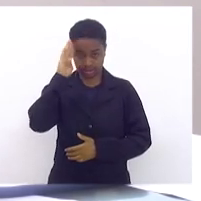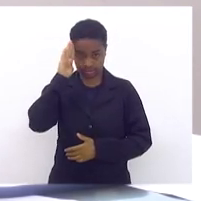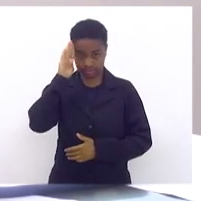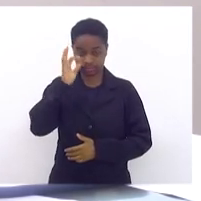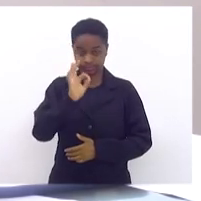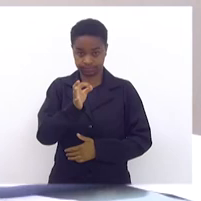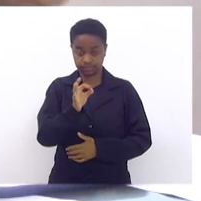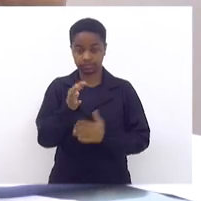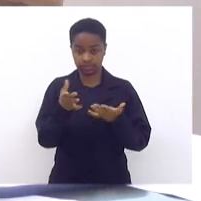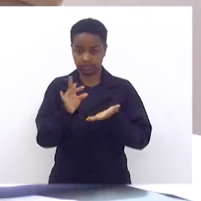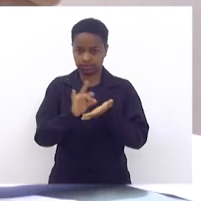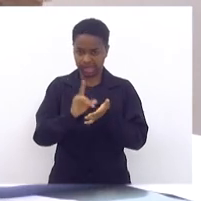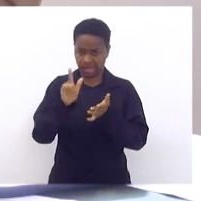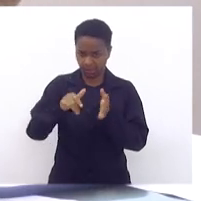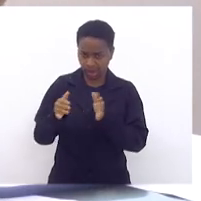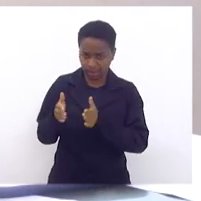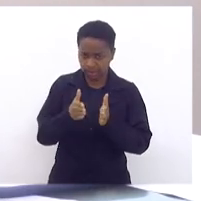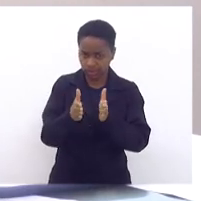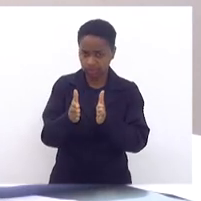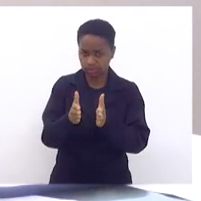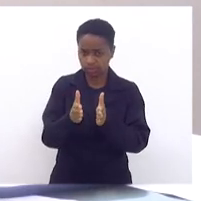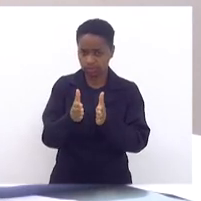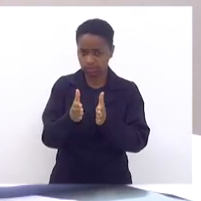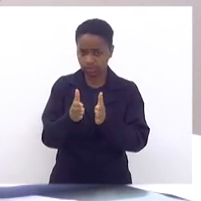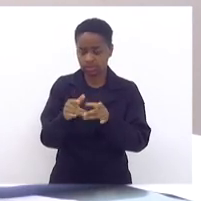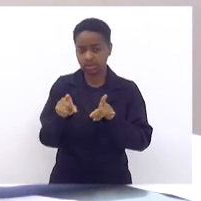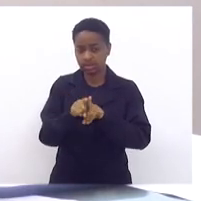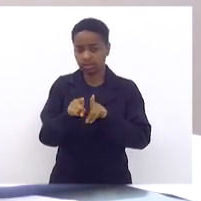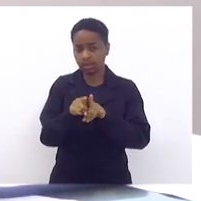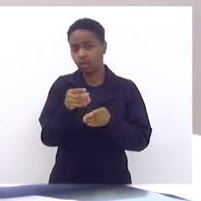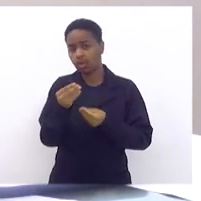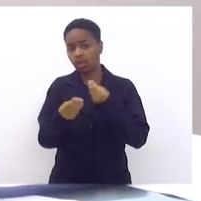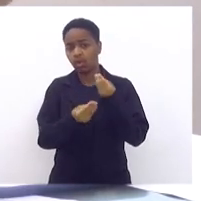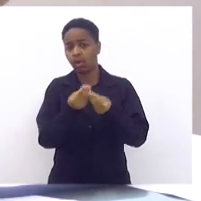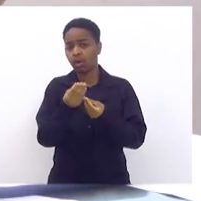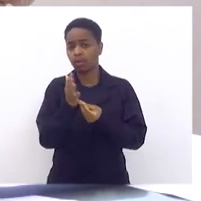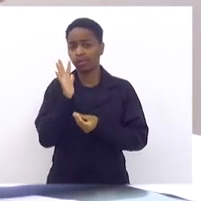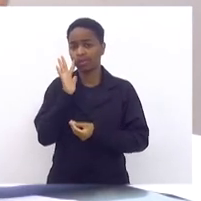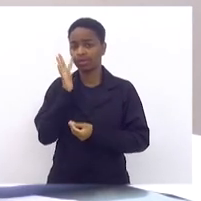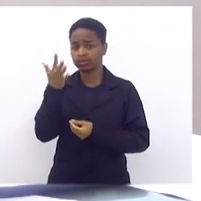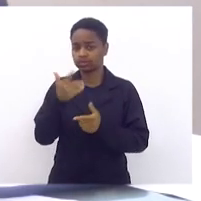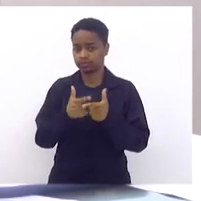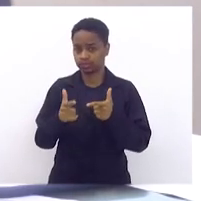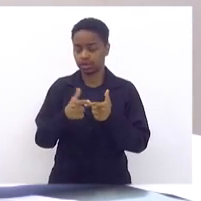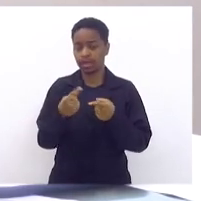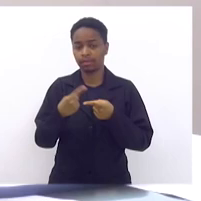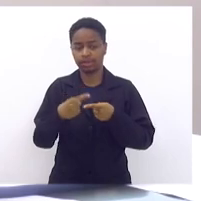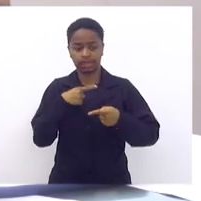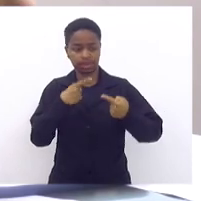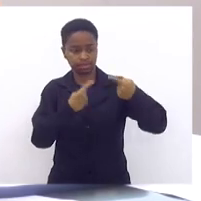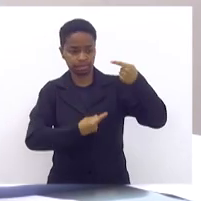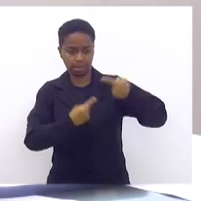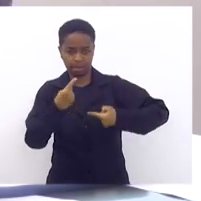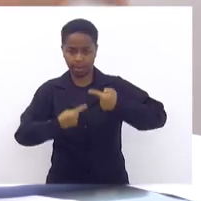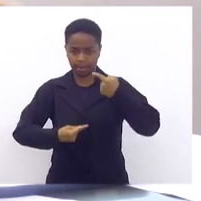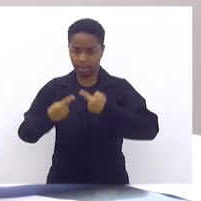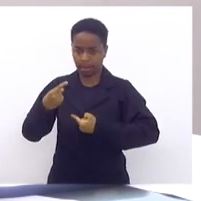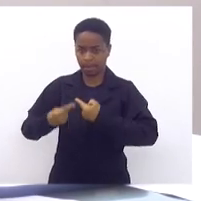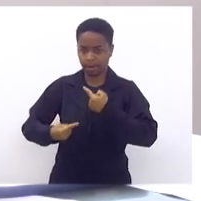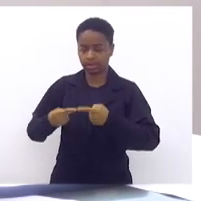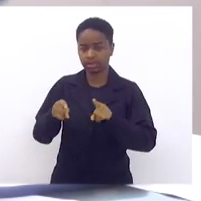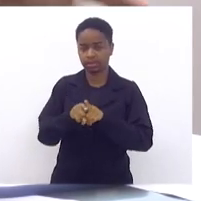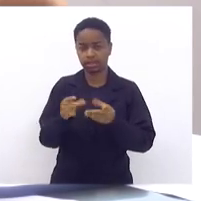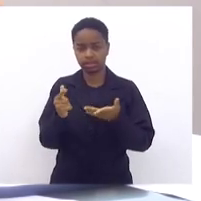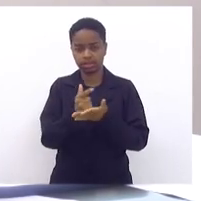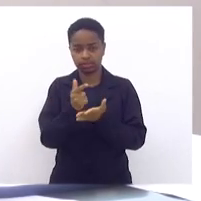é o caminho e como poderia ser feito isso, além dos debates que estão sendo travados, livros